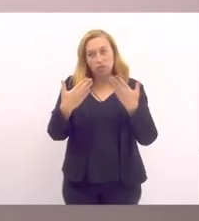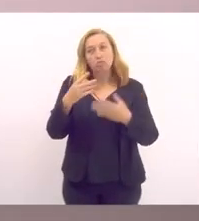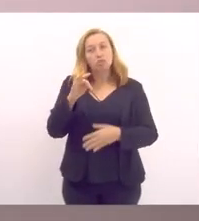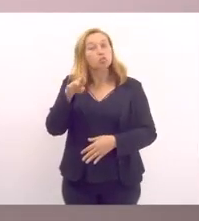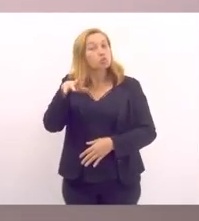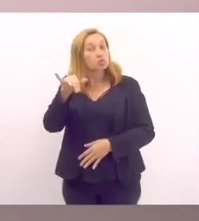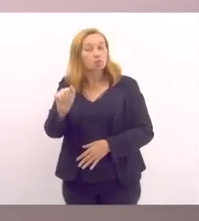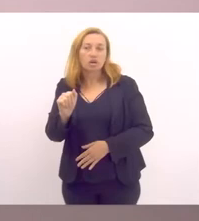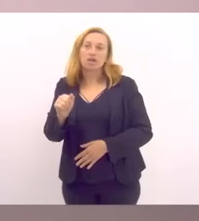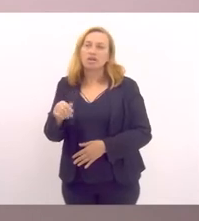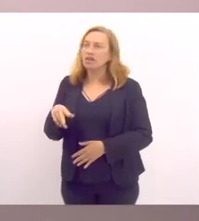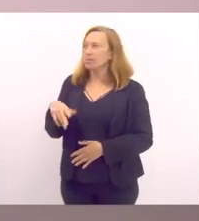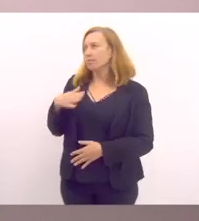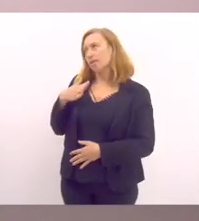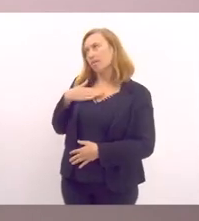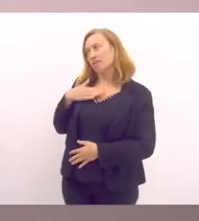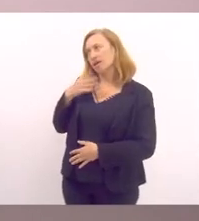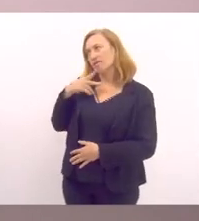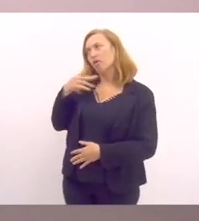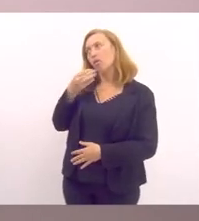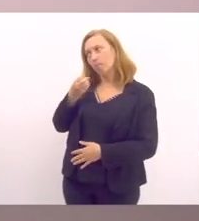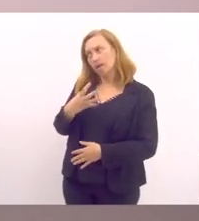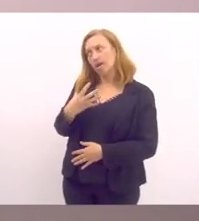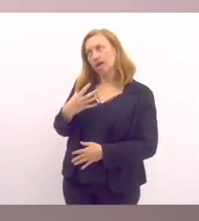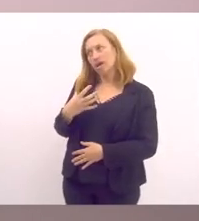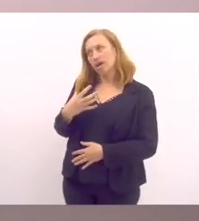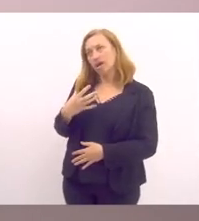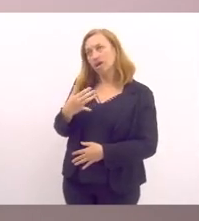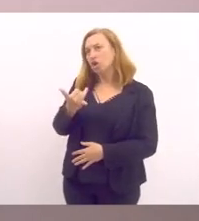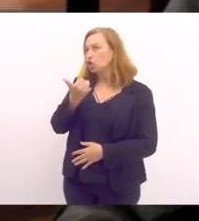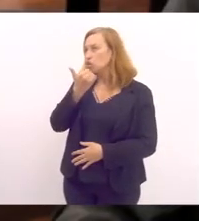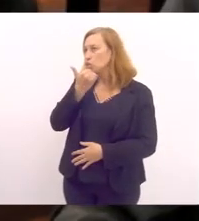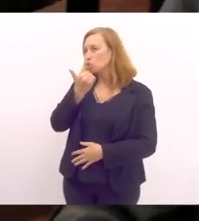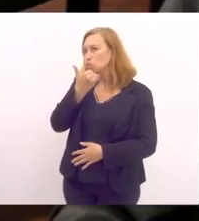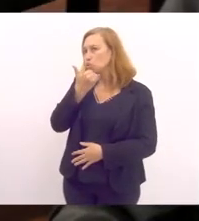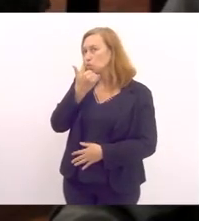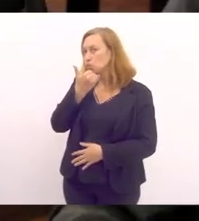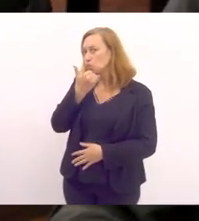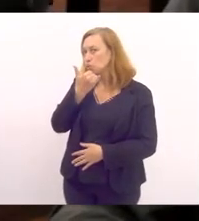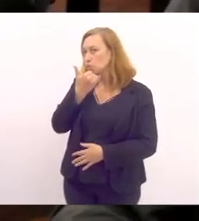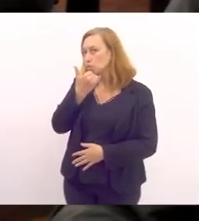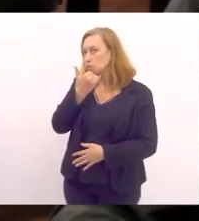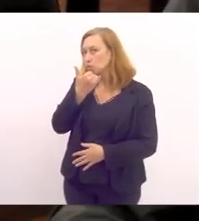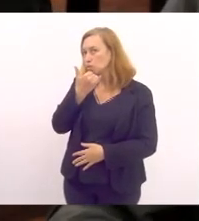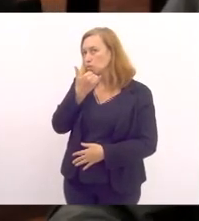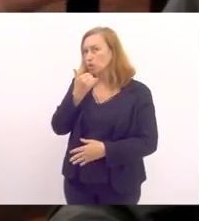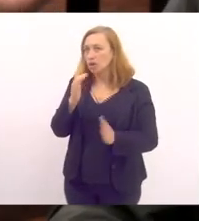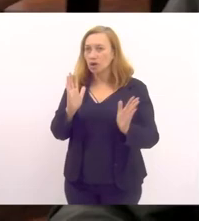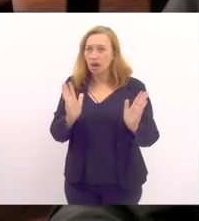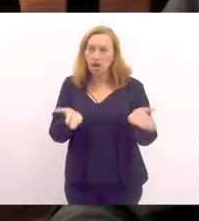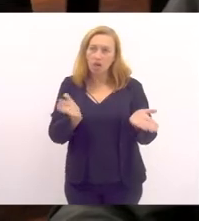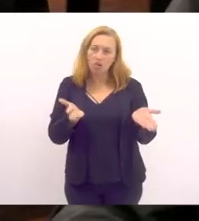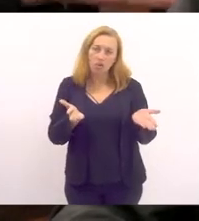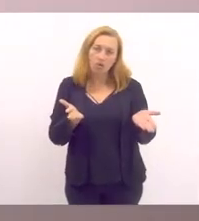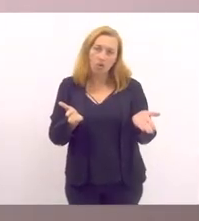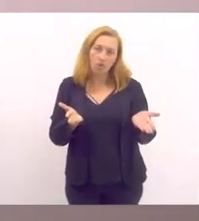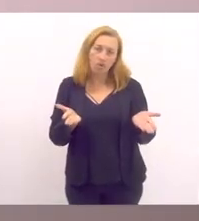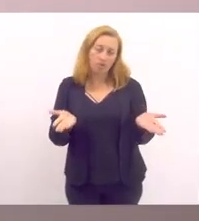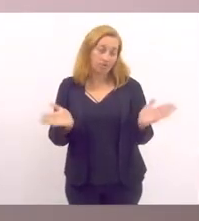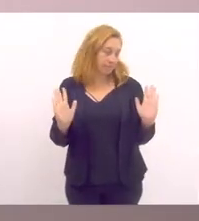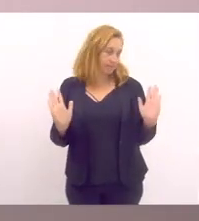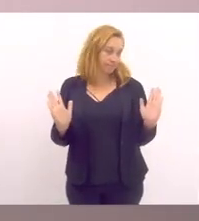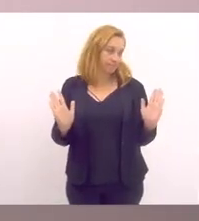sempre falou bem, eu sempre vi você muito bem prestigiada dentro ele do turismo, você desculpa, né? Lógico, para mim é novidade. A gente sai no pau, a gente tem que... Mas deixa, eu